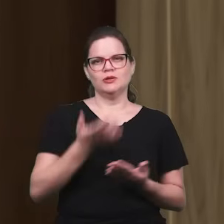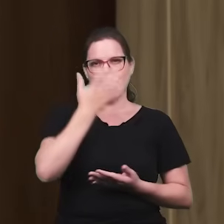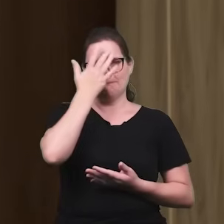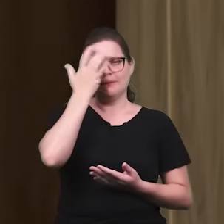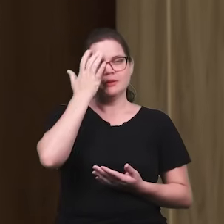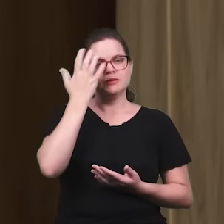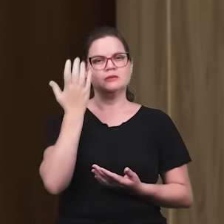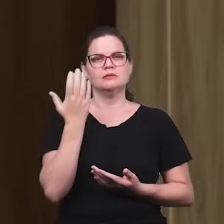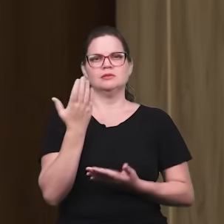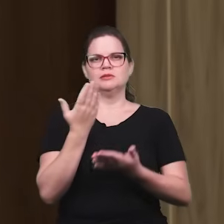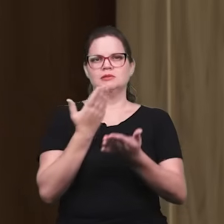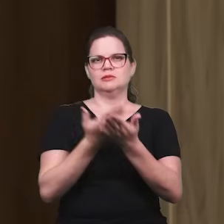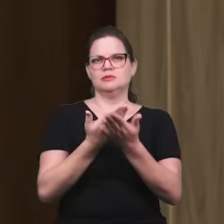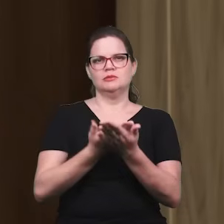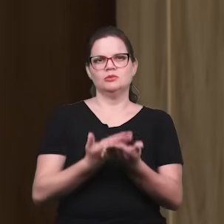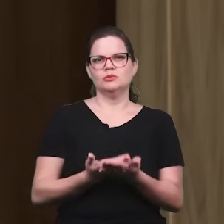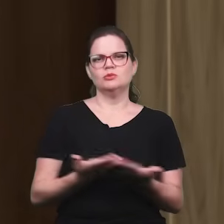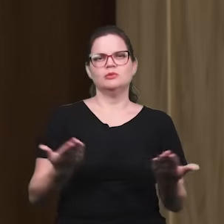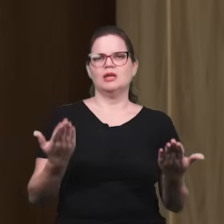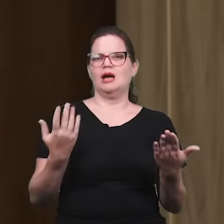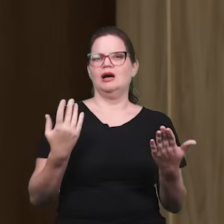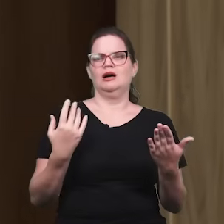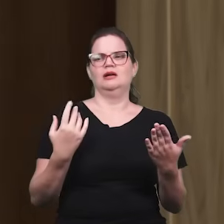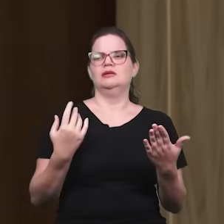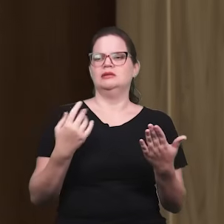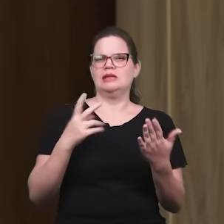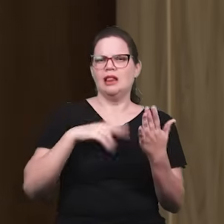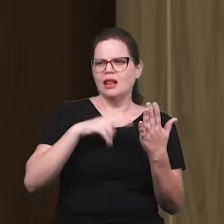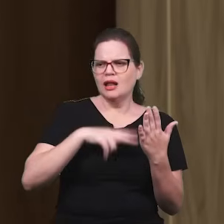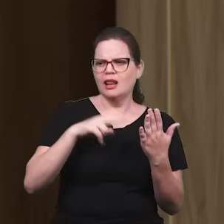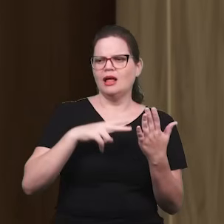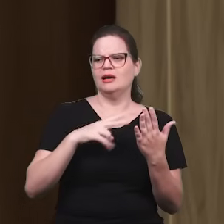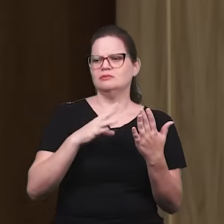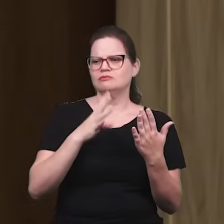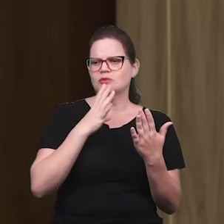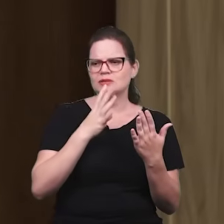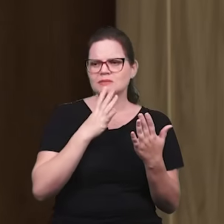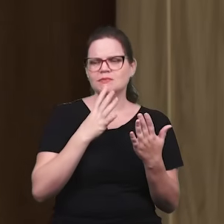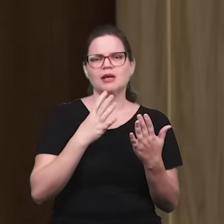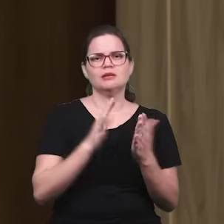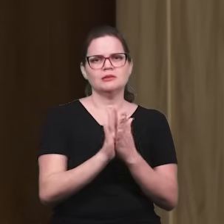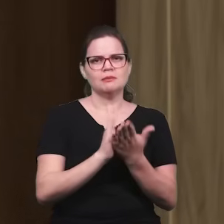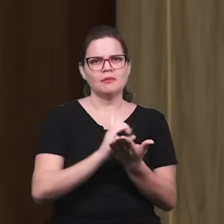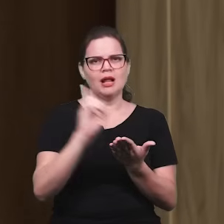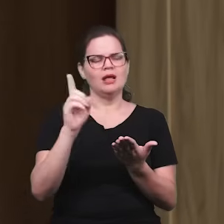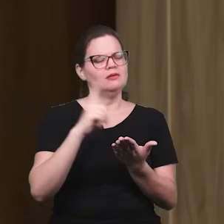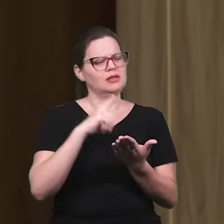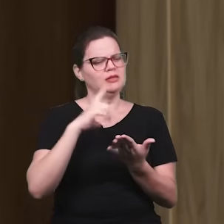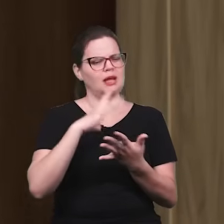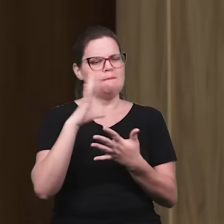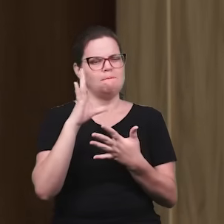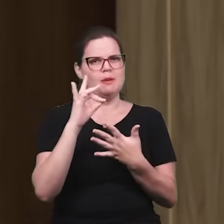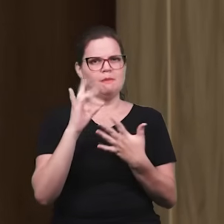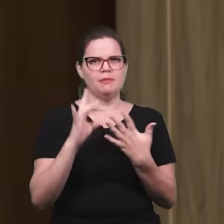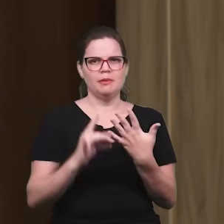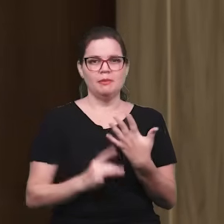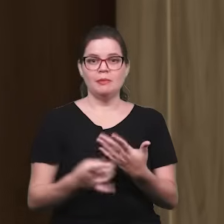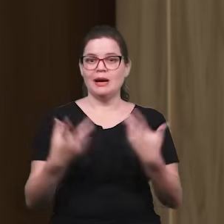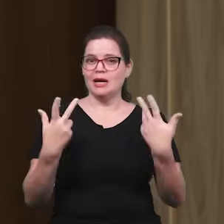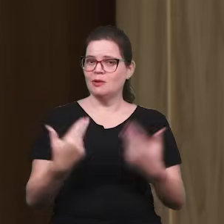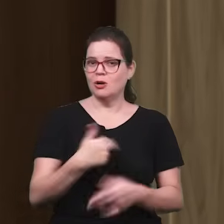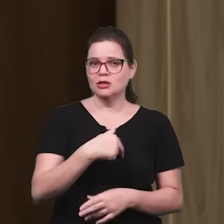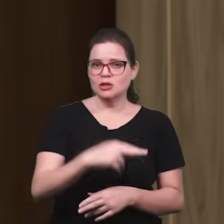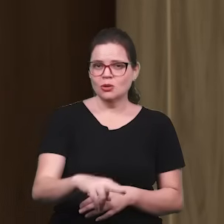estudam, né, se aprofundam na palavra, são profundos conhecedores da palavra, igual o Nicodemos era